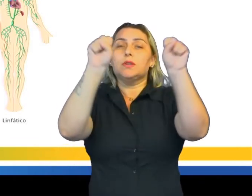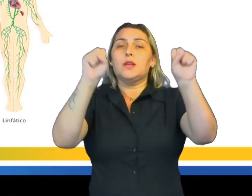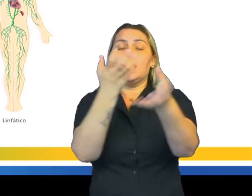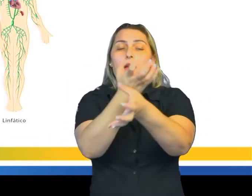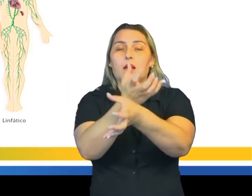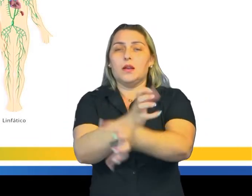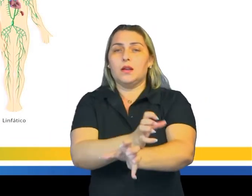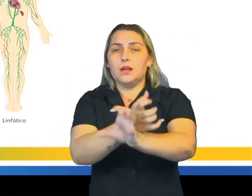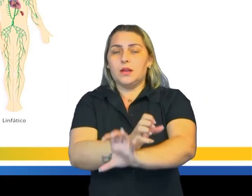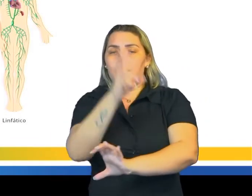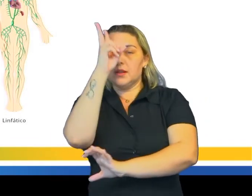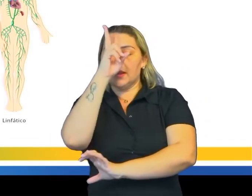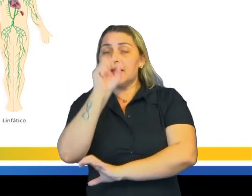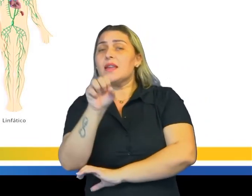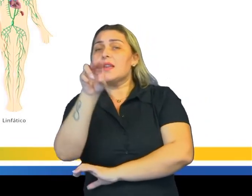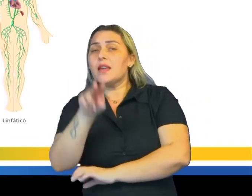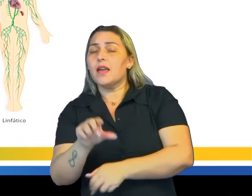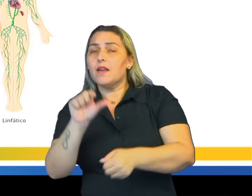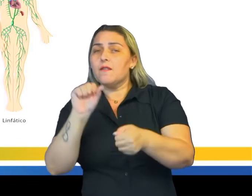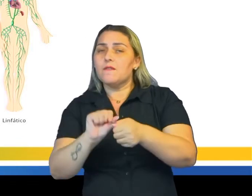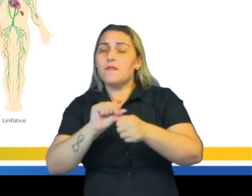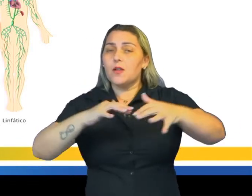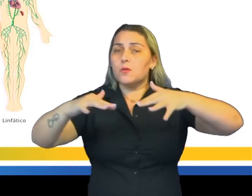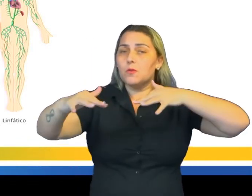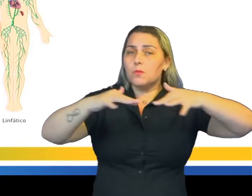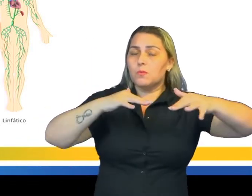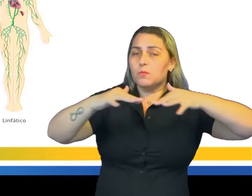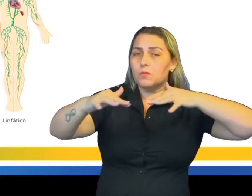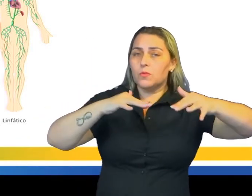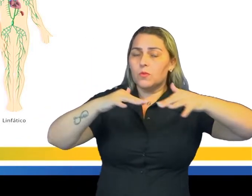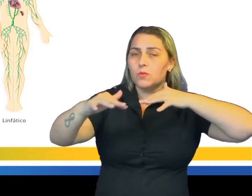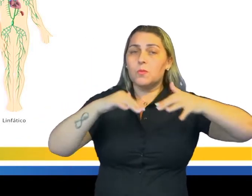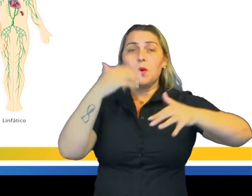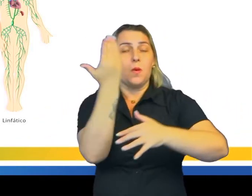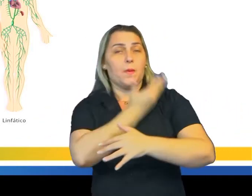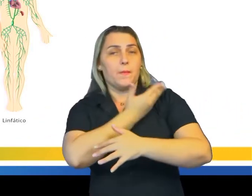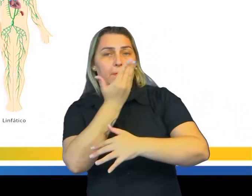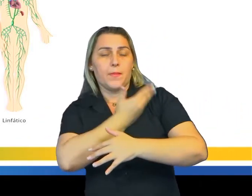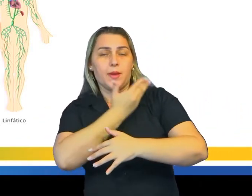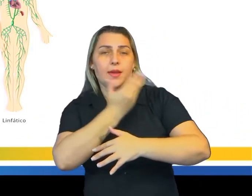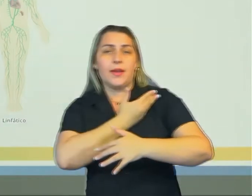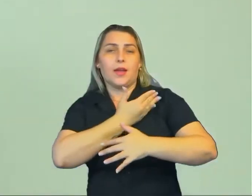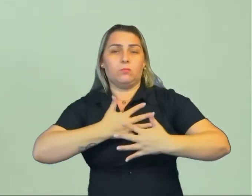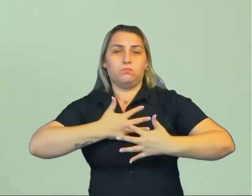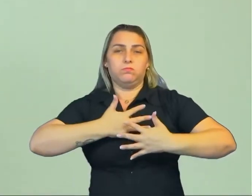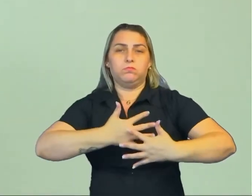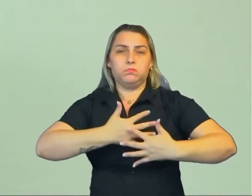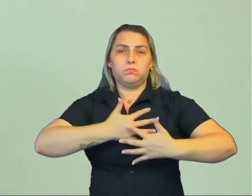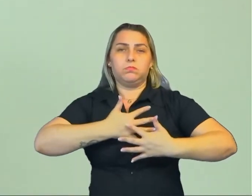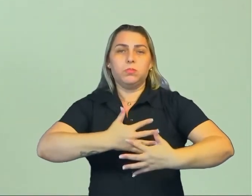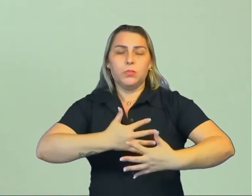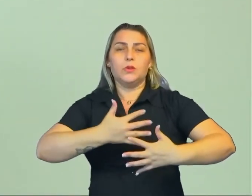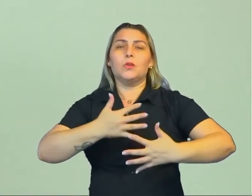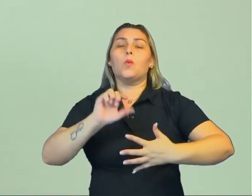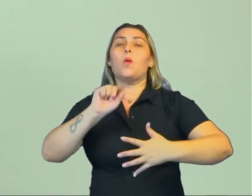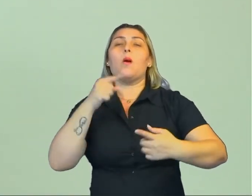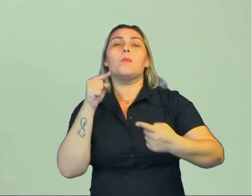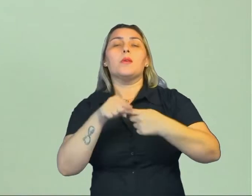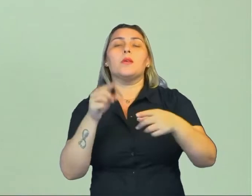ossos. Lembrando que quem faz o movimento é o sistema amigo dele, que é o muscular. Função do osso, qual